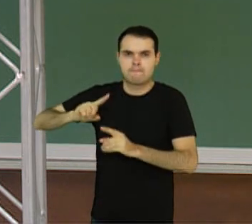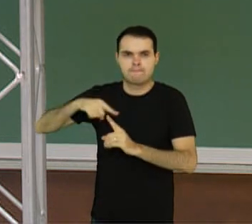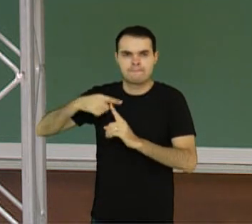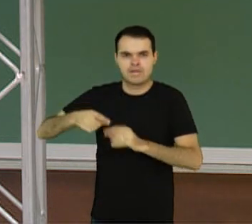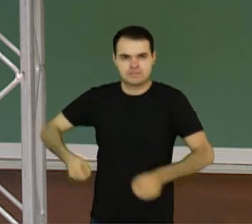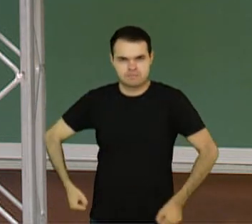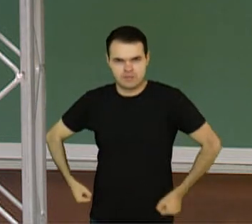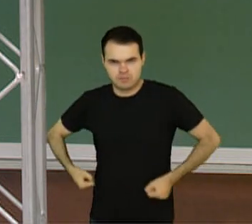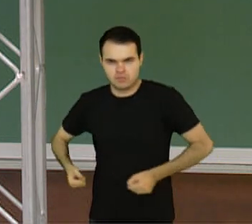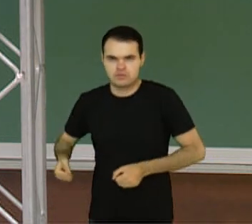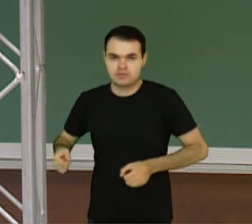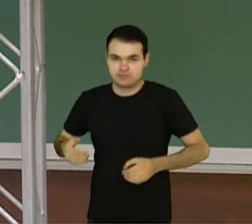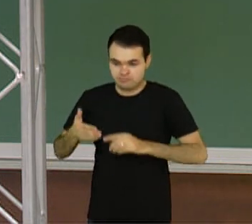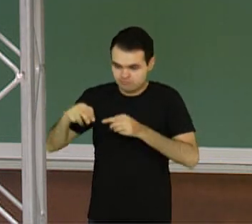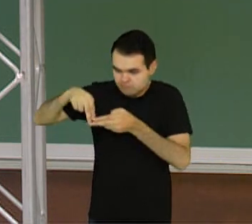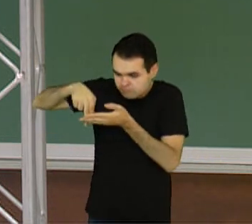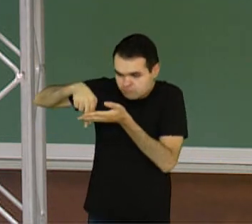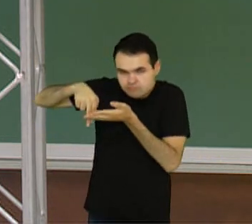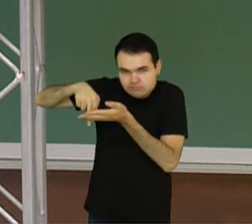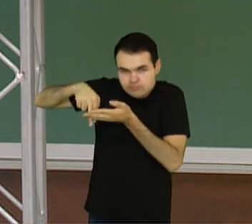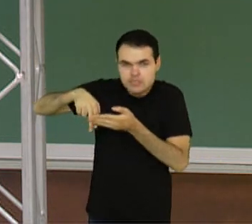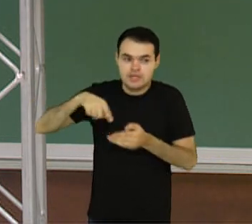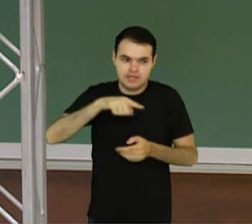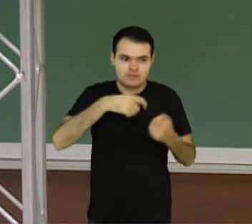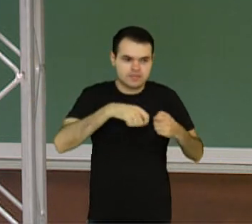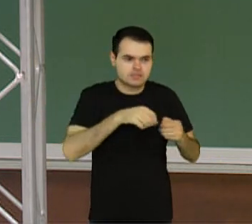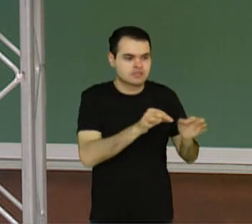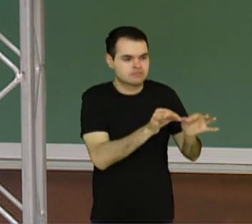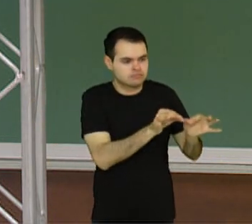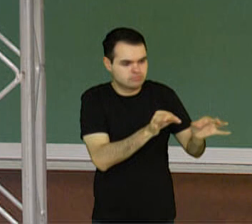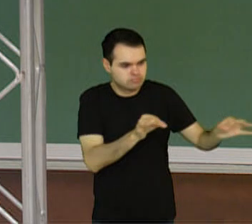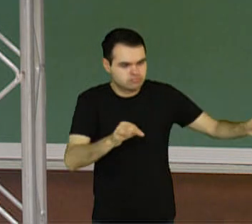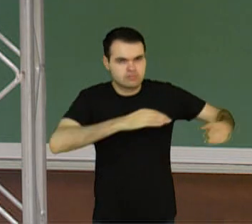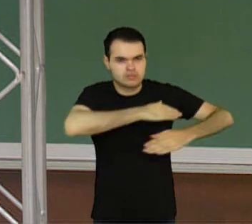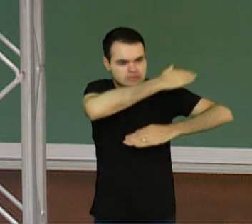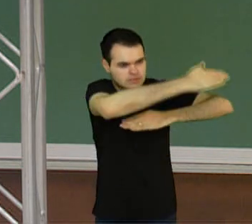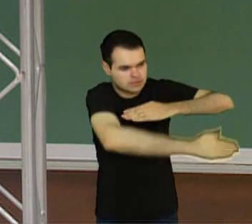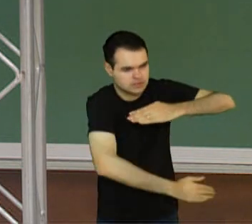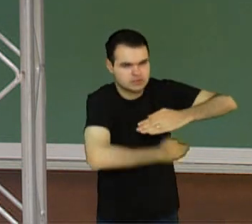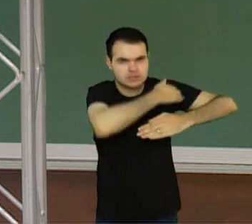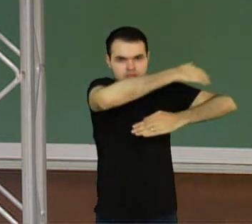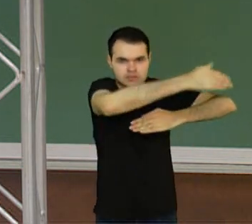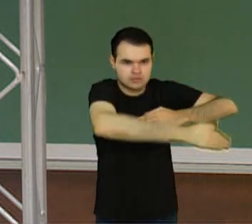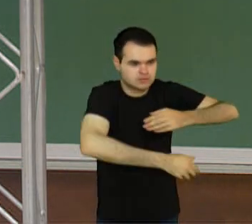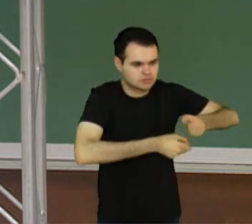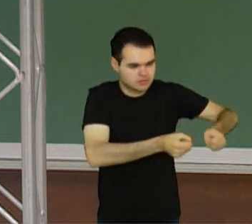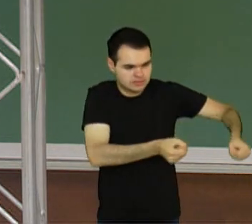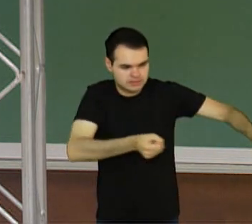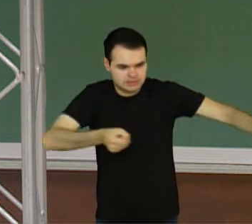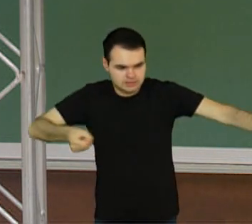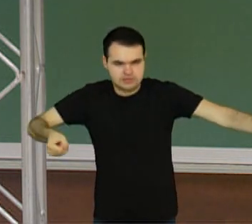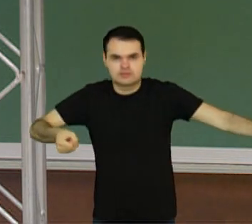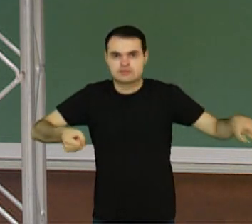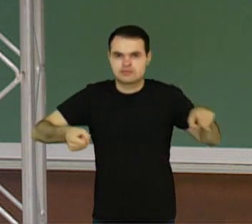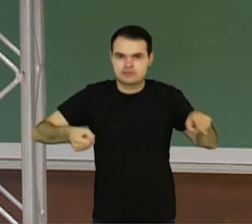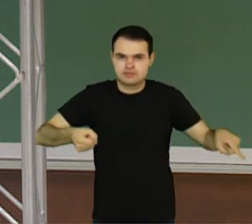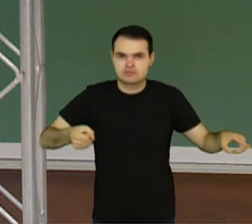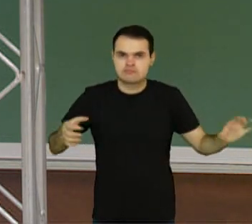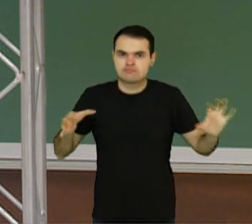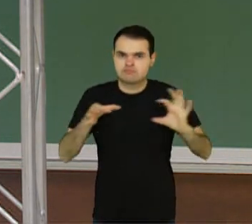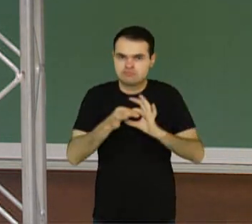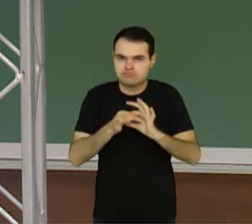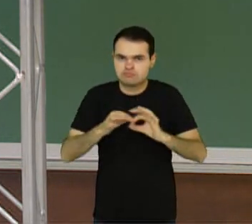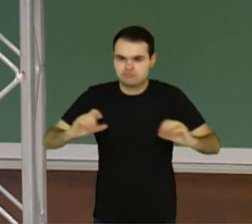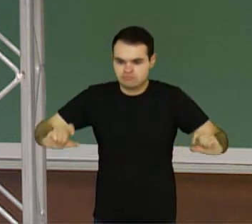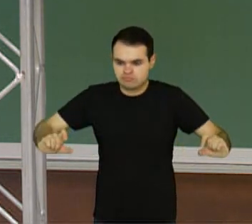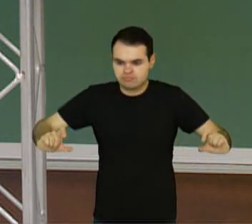ela também vai precisar de mais tecidos. Então, a quantidade de bermudas e a quantidade de tecidos,